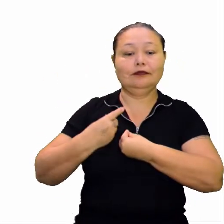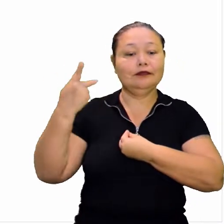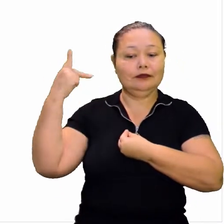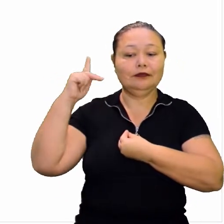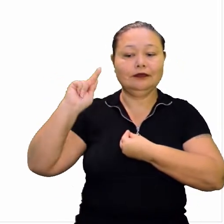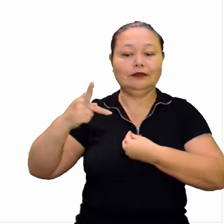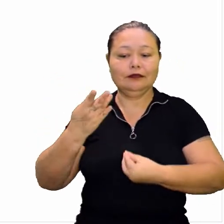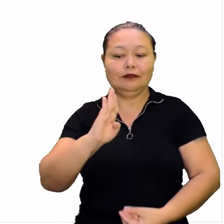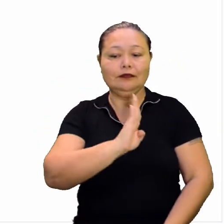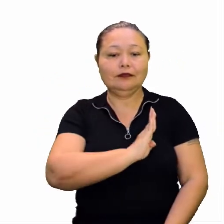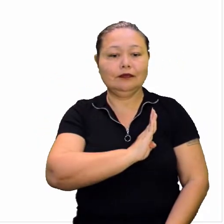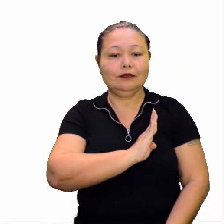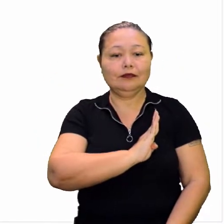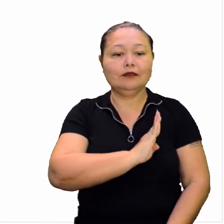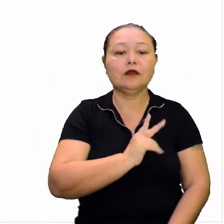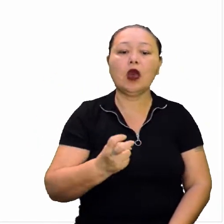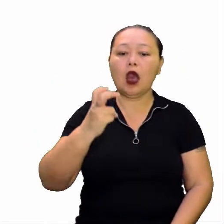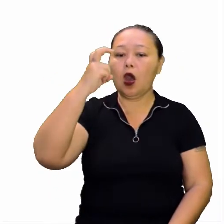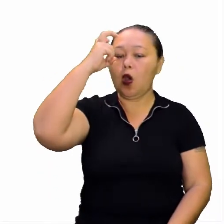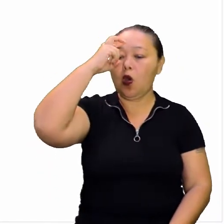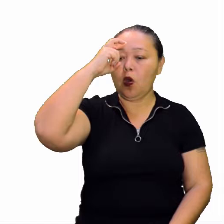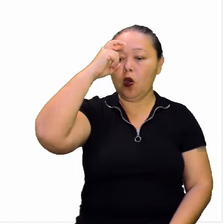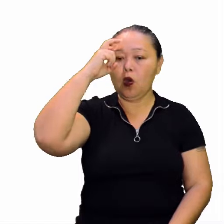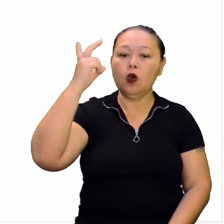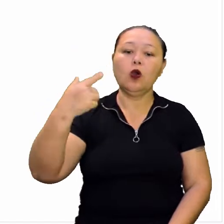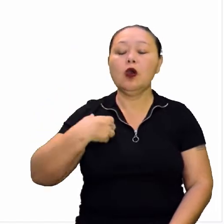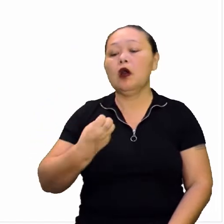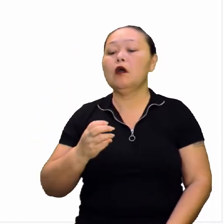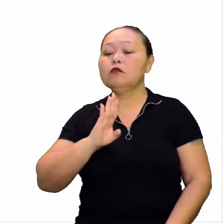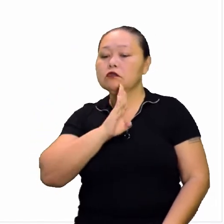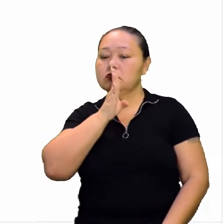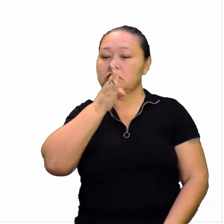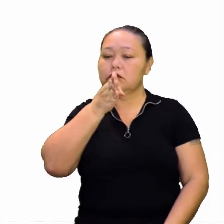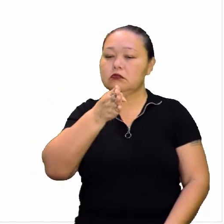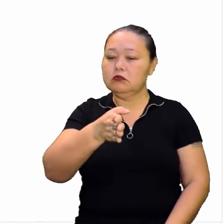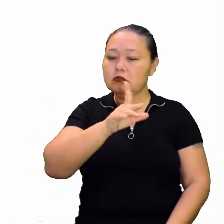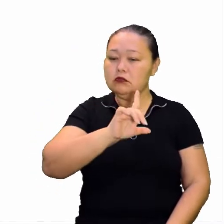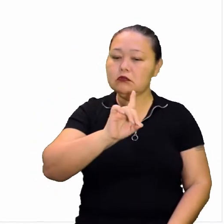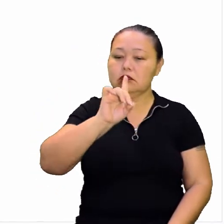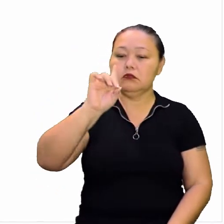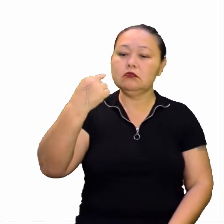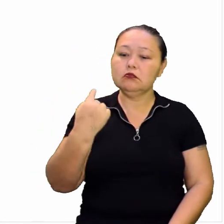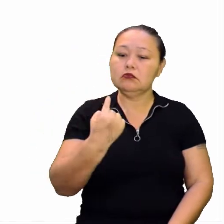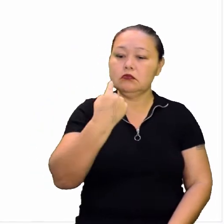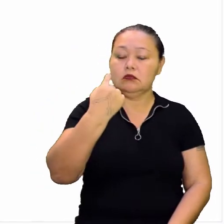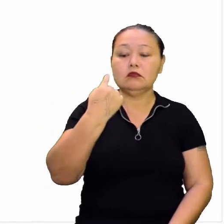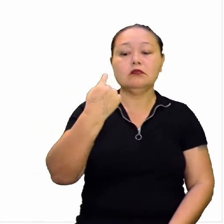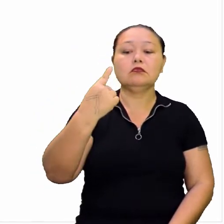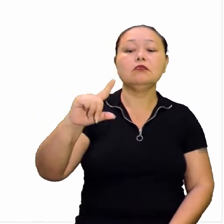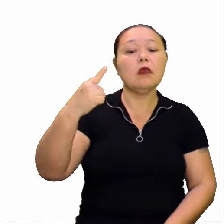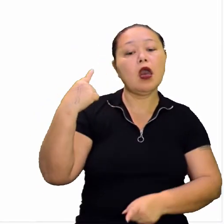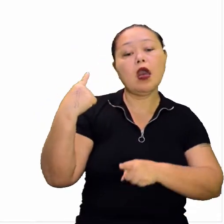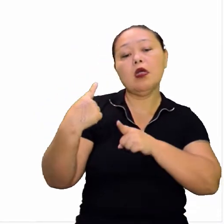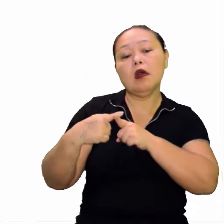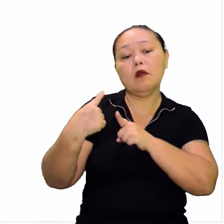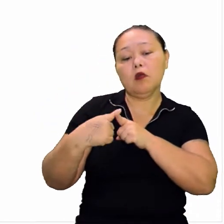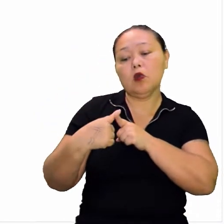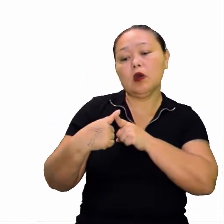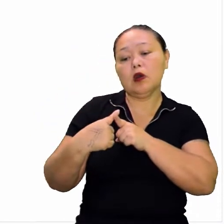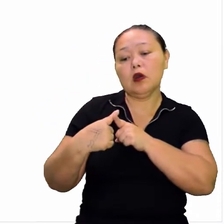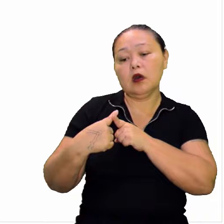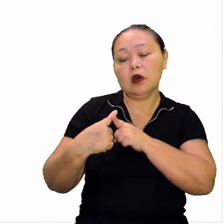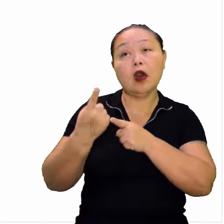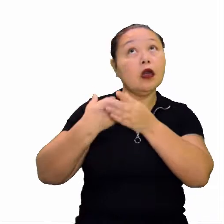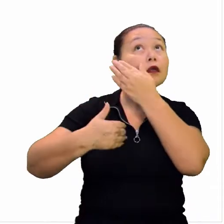nós herdamos a cultura monoteísta. Até porque,